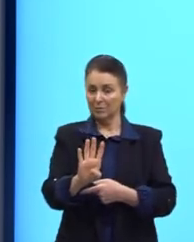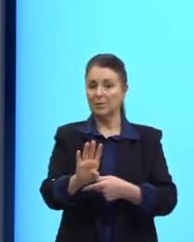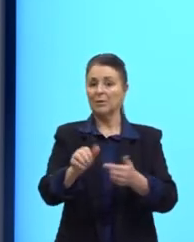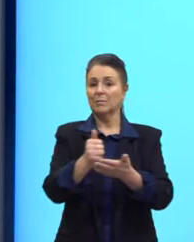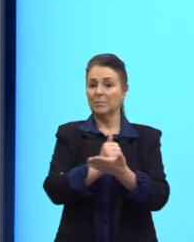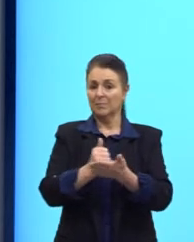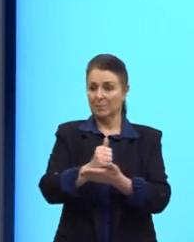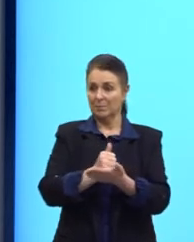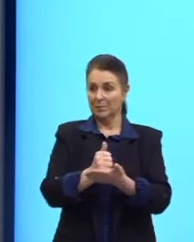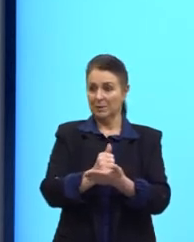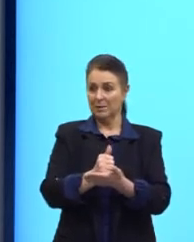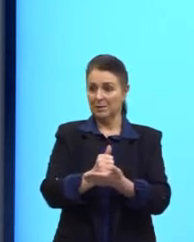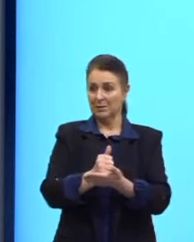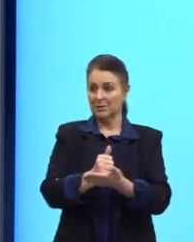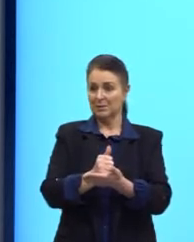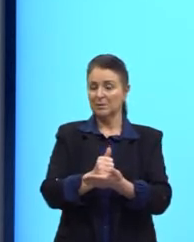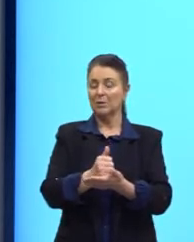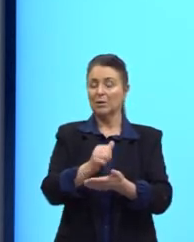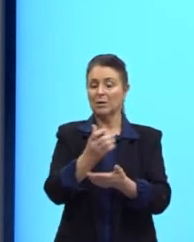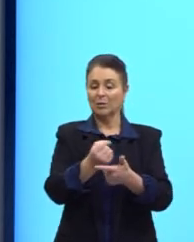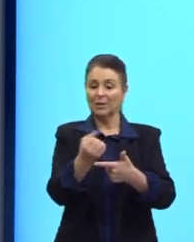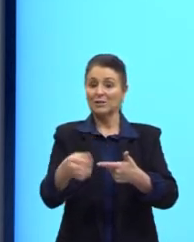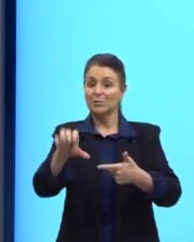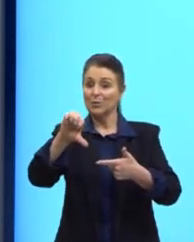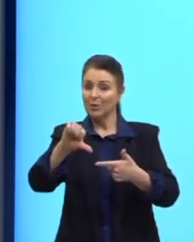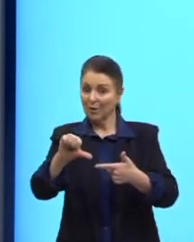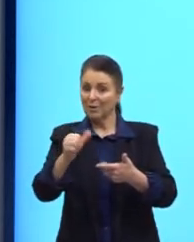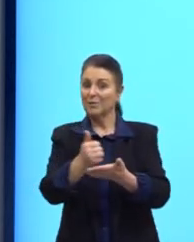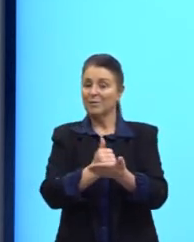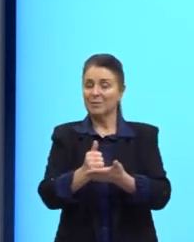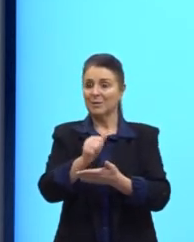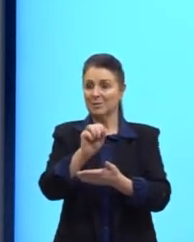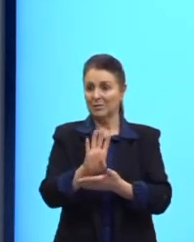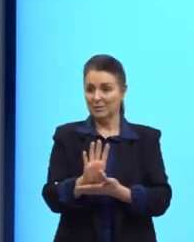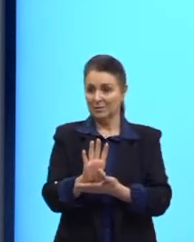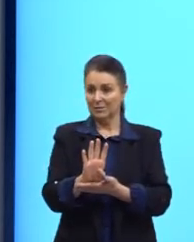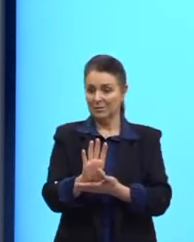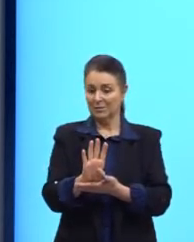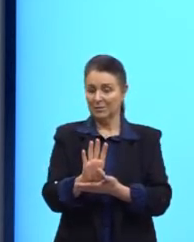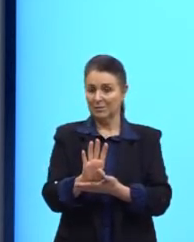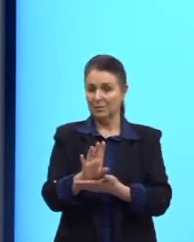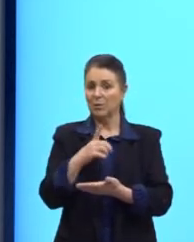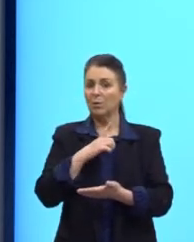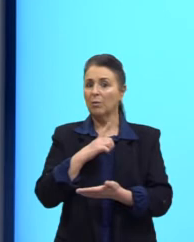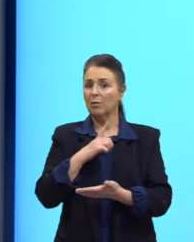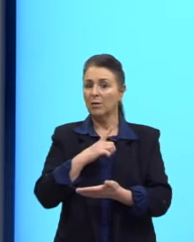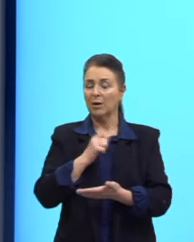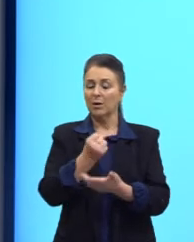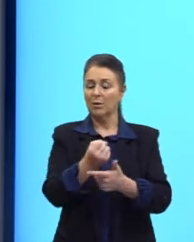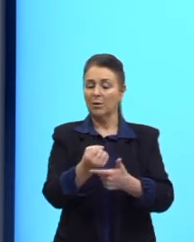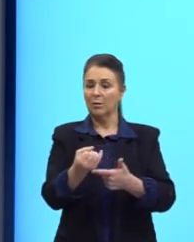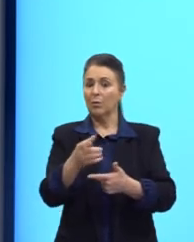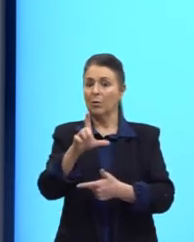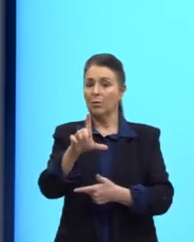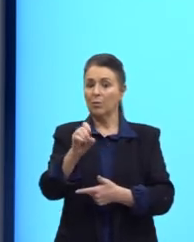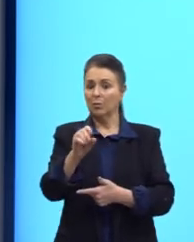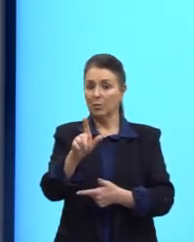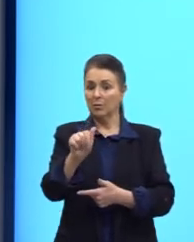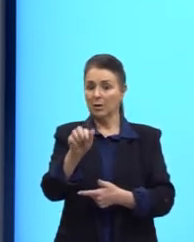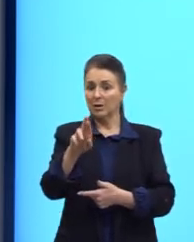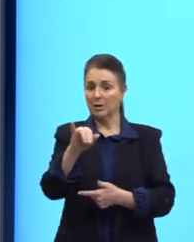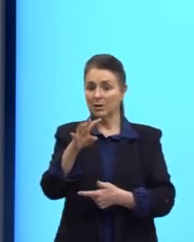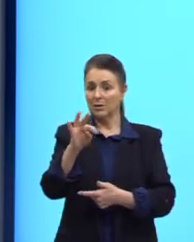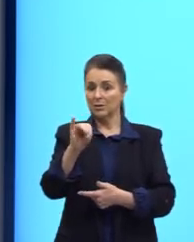iguais nós vimos até na aula passada que nós podemos então garantir que os logaritimandos também